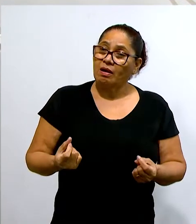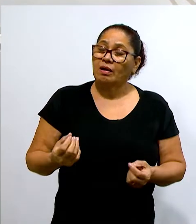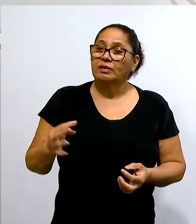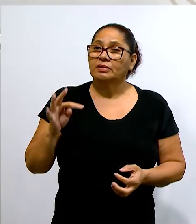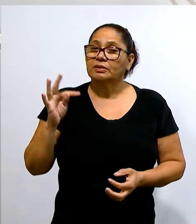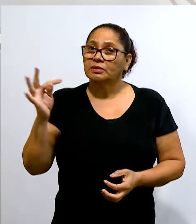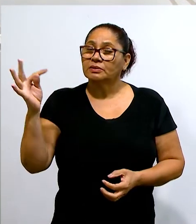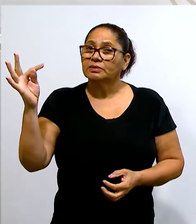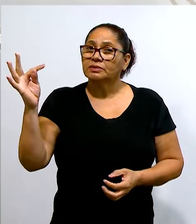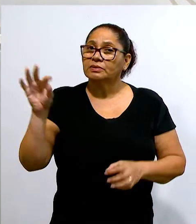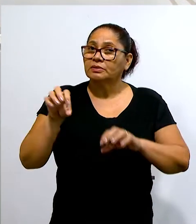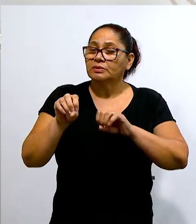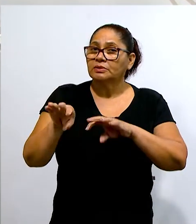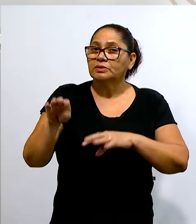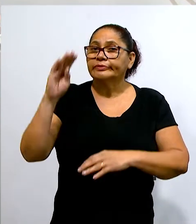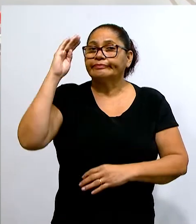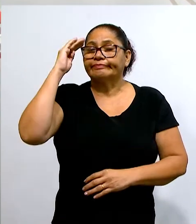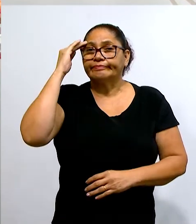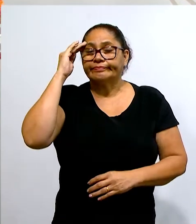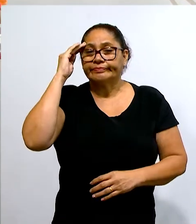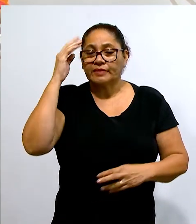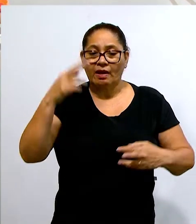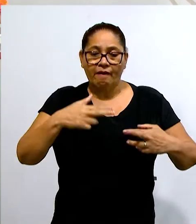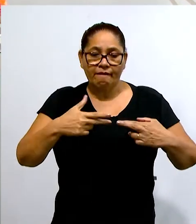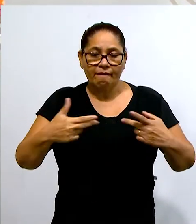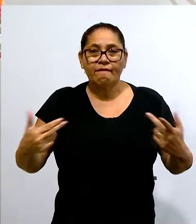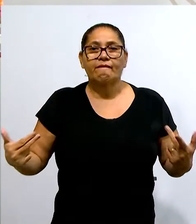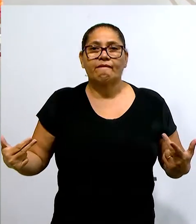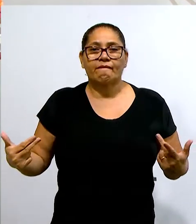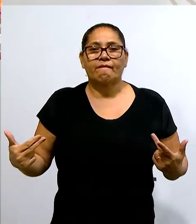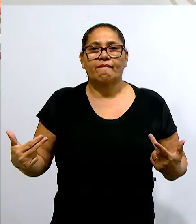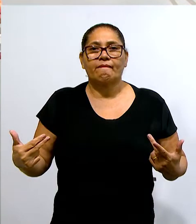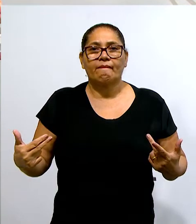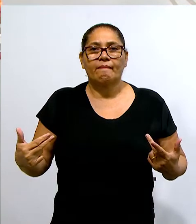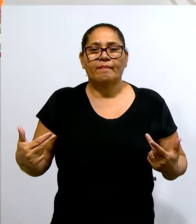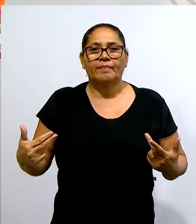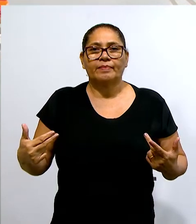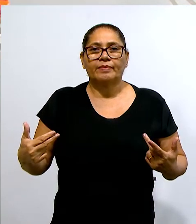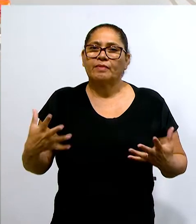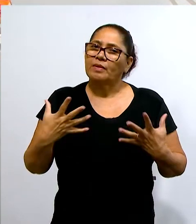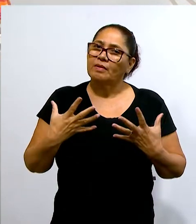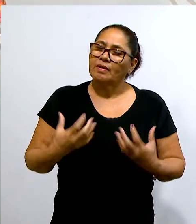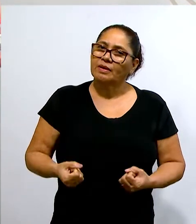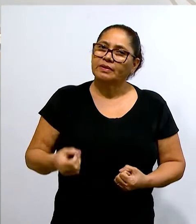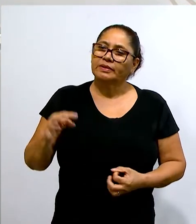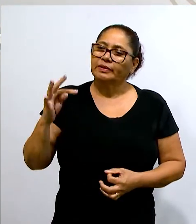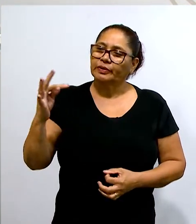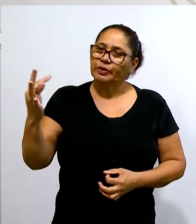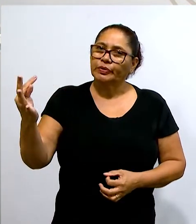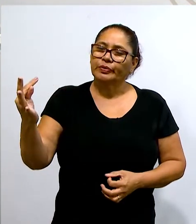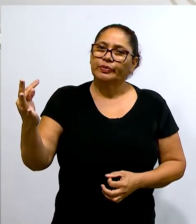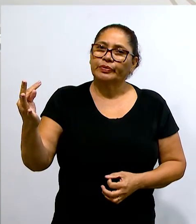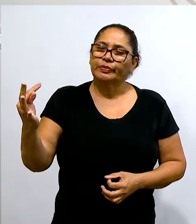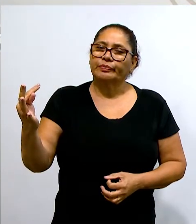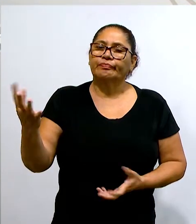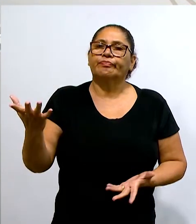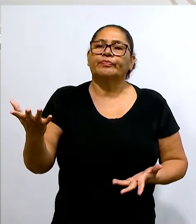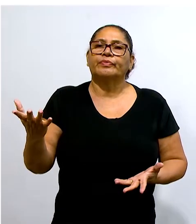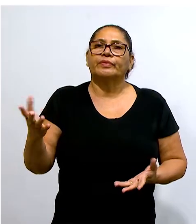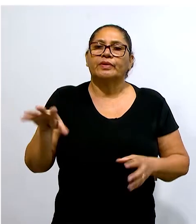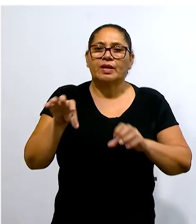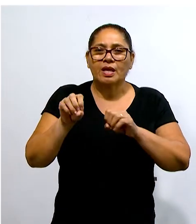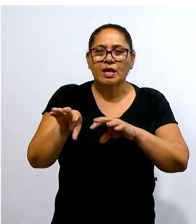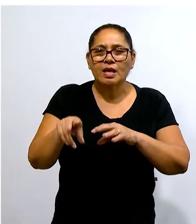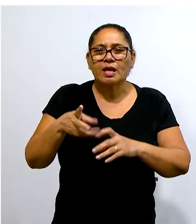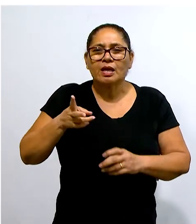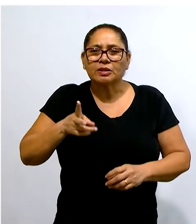eu tenho que compreender essas variáveis. Quando eu assumo um modelo teórico de ensino, eu tenho que entender que a sequência